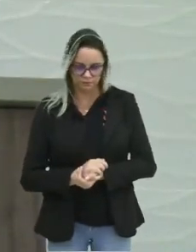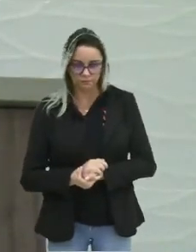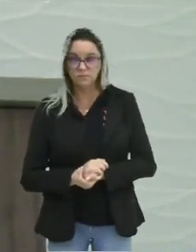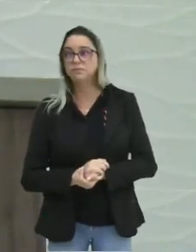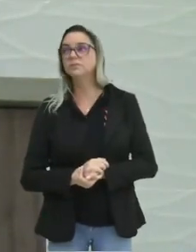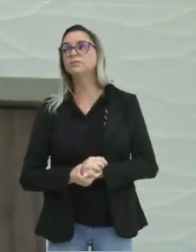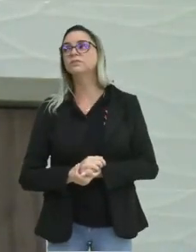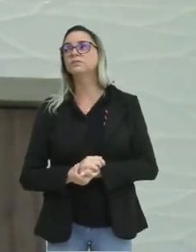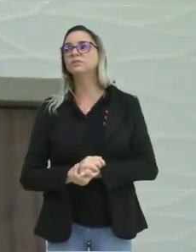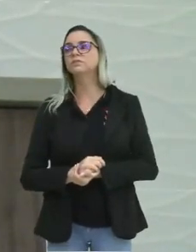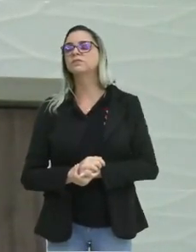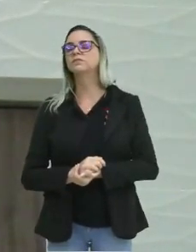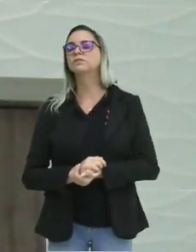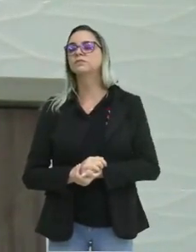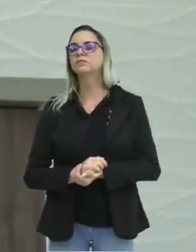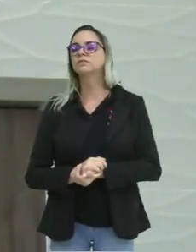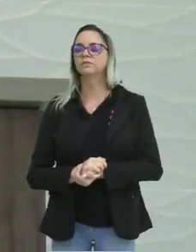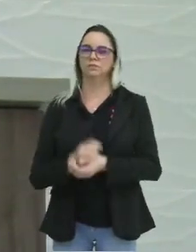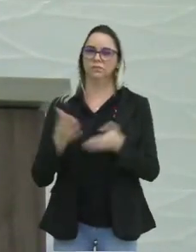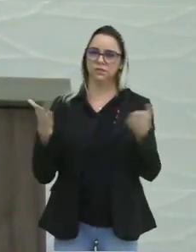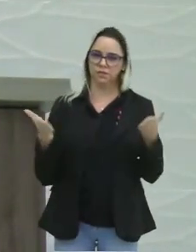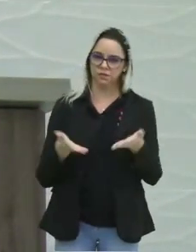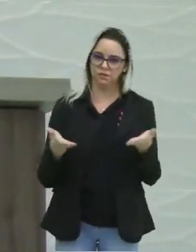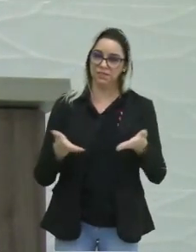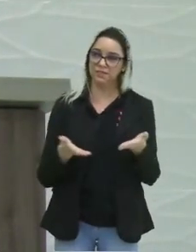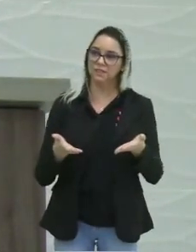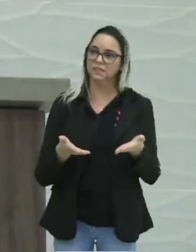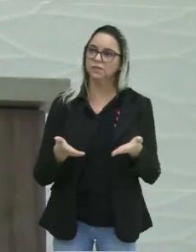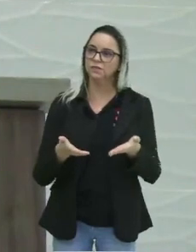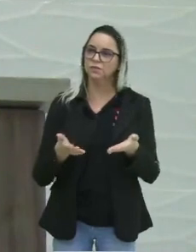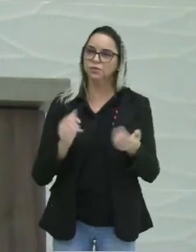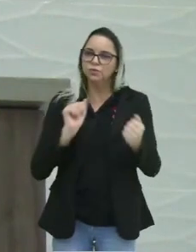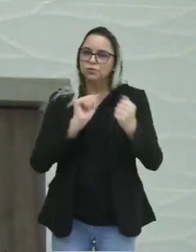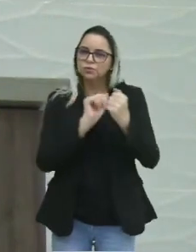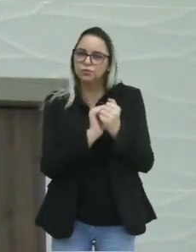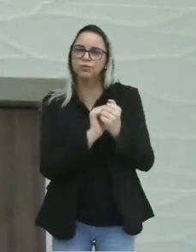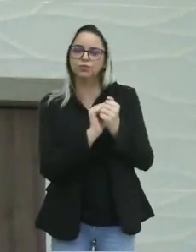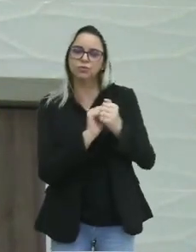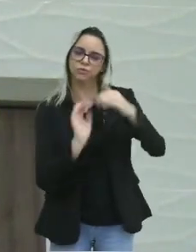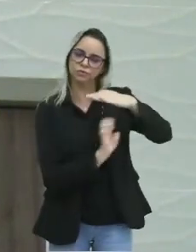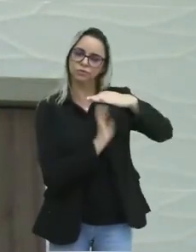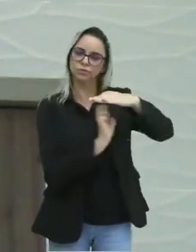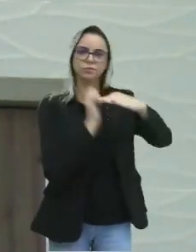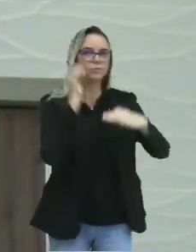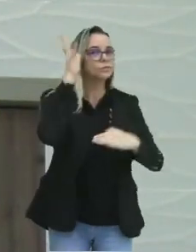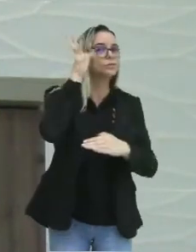solução. E agora a gente está, junto com o empresário Zé Almeida,